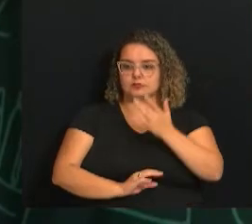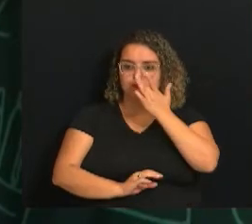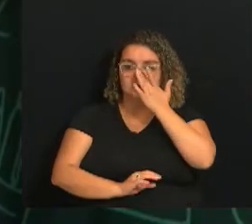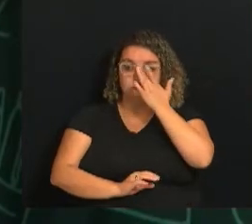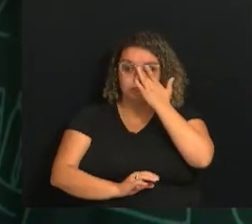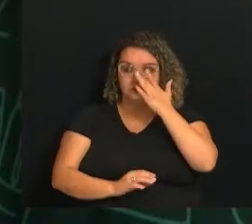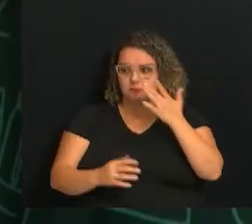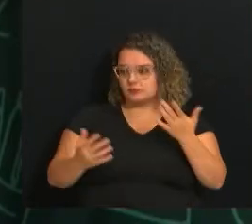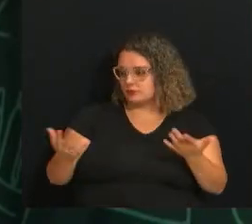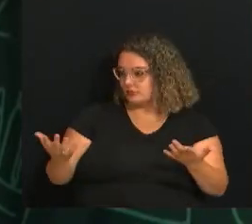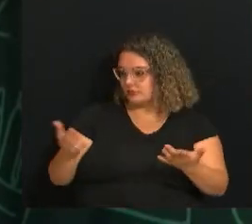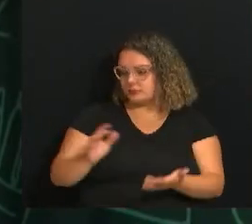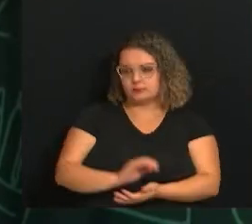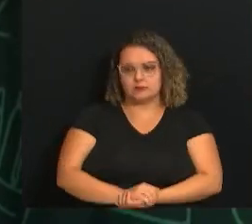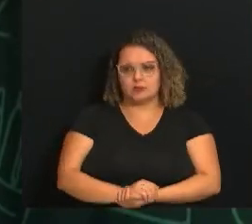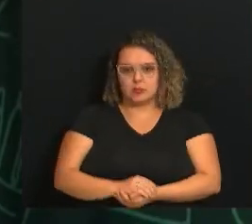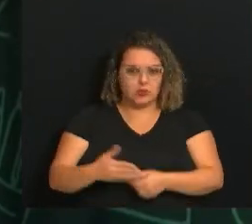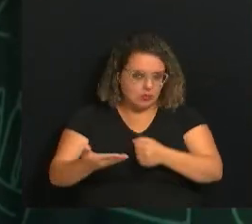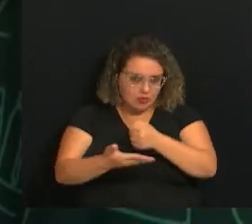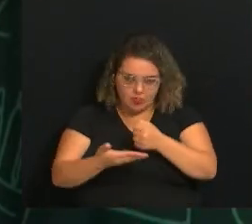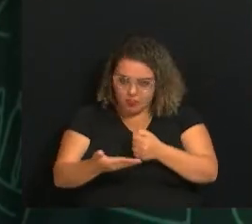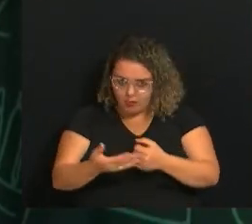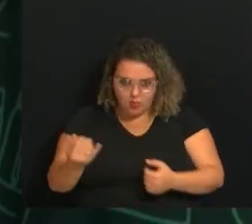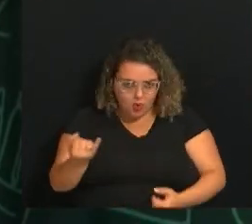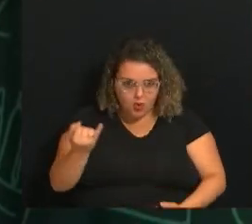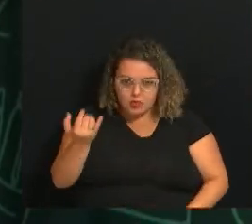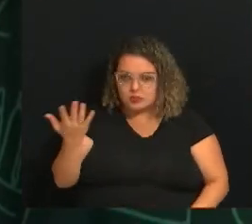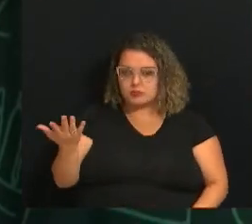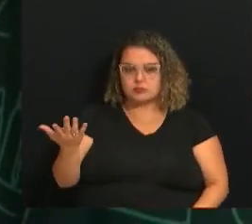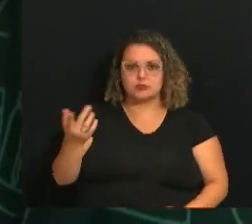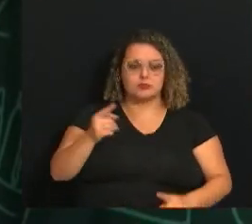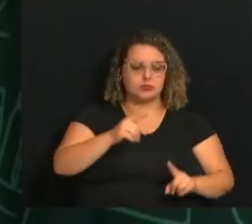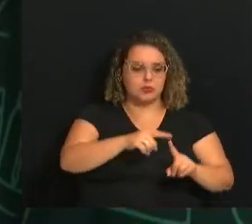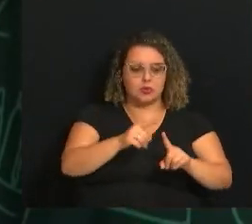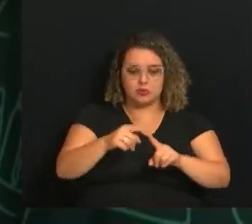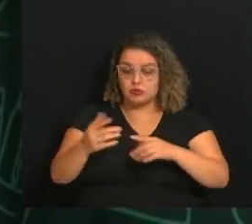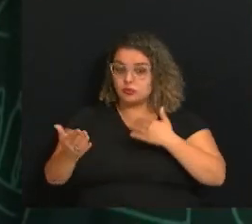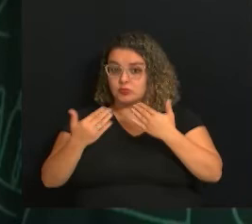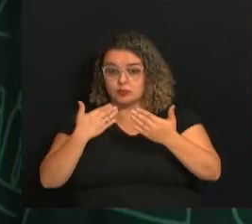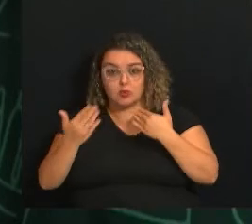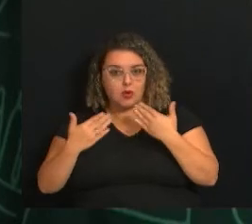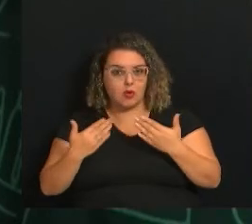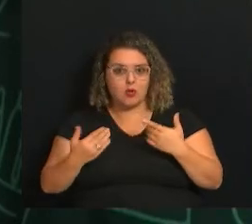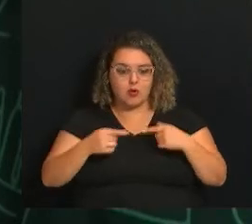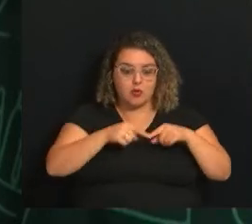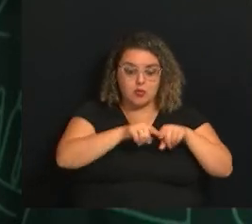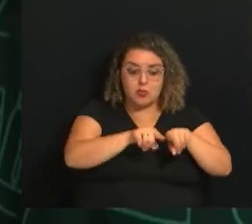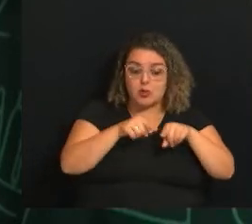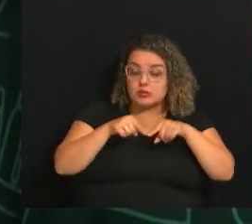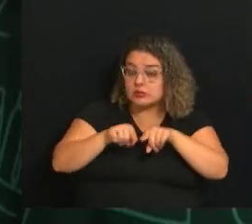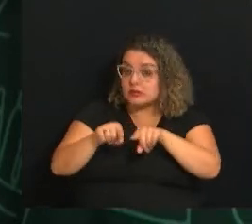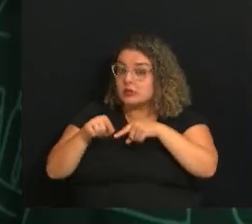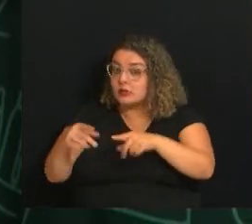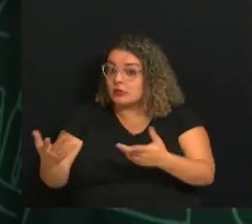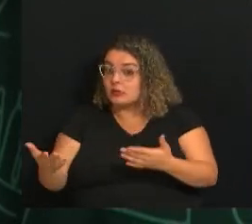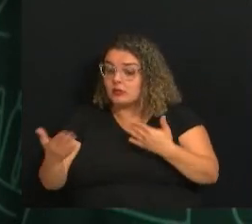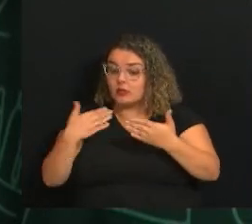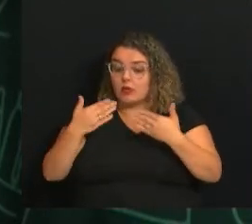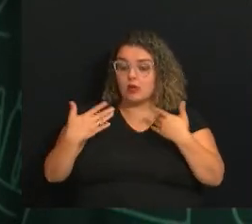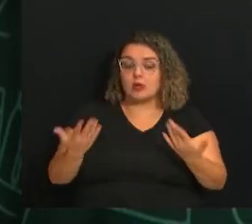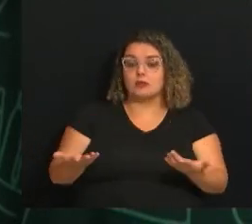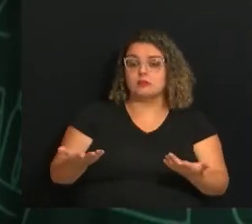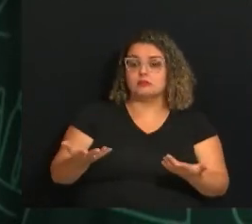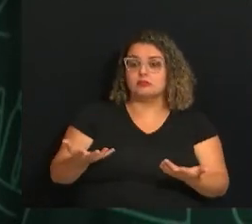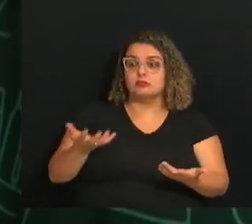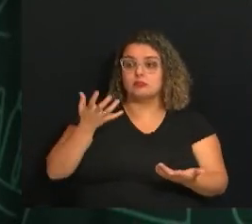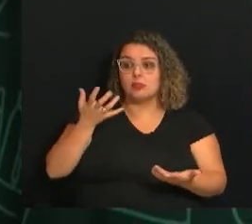Bom, isso é fundamental, né? Esse tipo de conversa, essa parceria que vocês estão falando. Agora eu quero